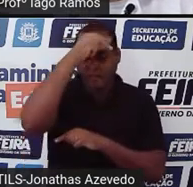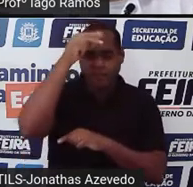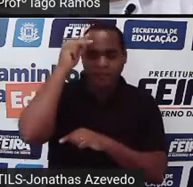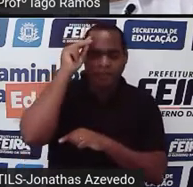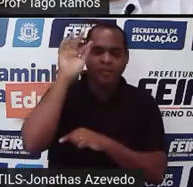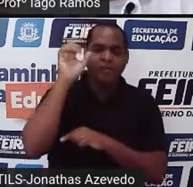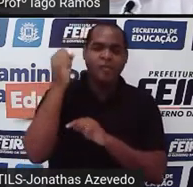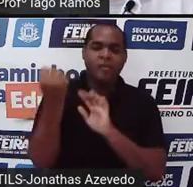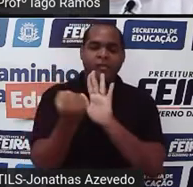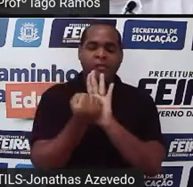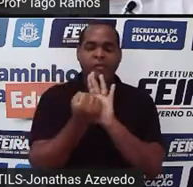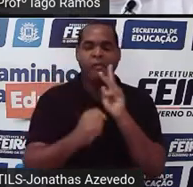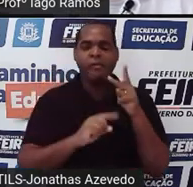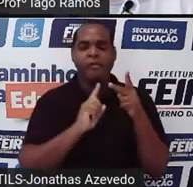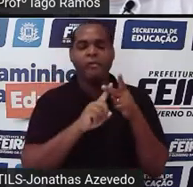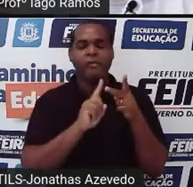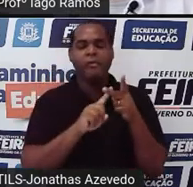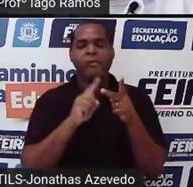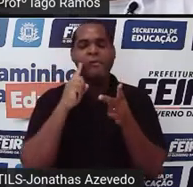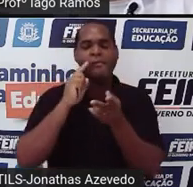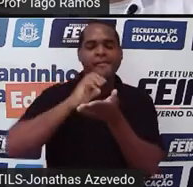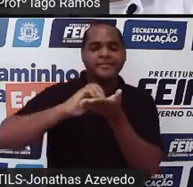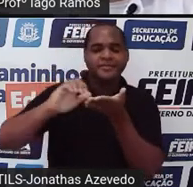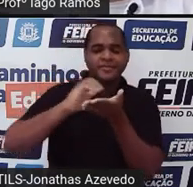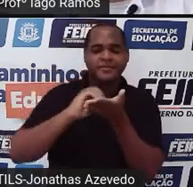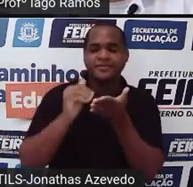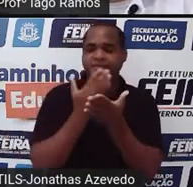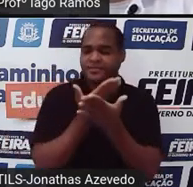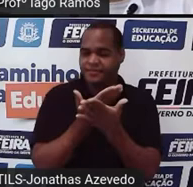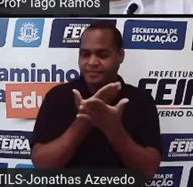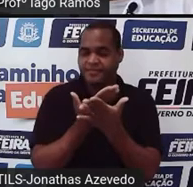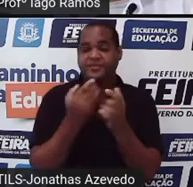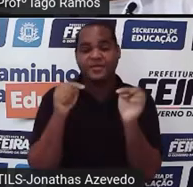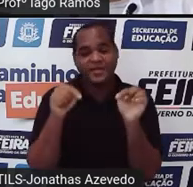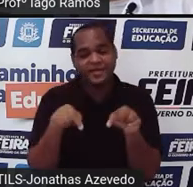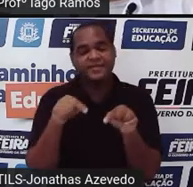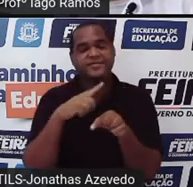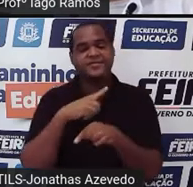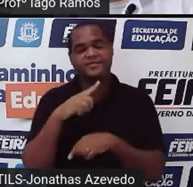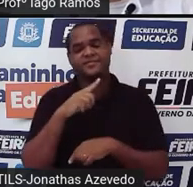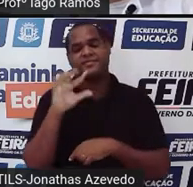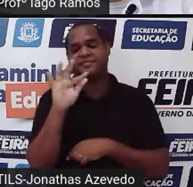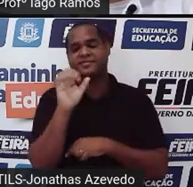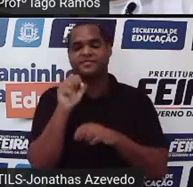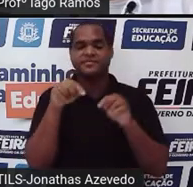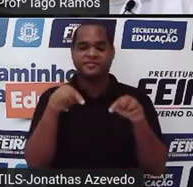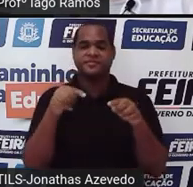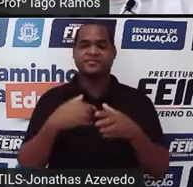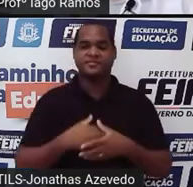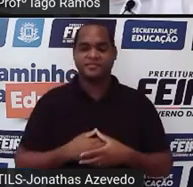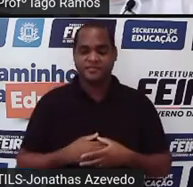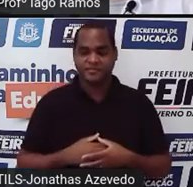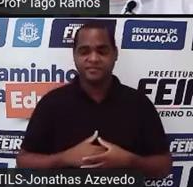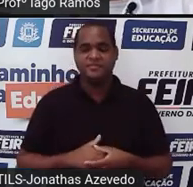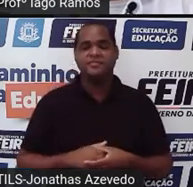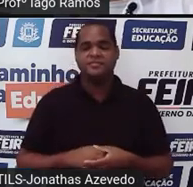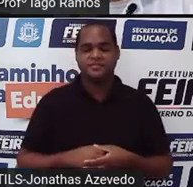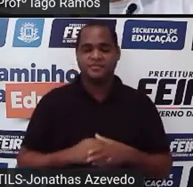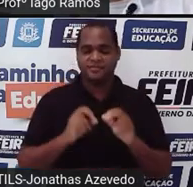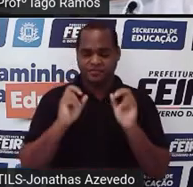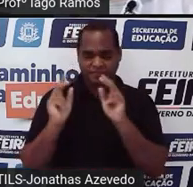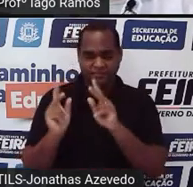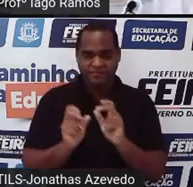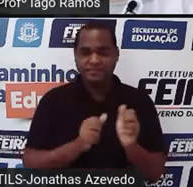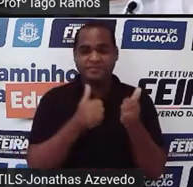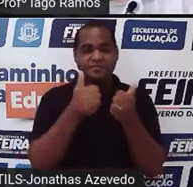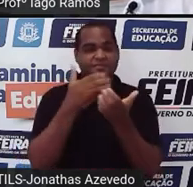prefeitura municipal e da própria Secretaria de Educação aqui da nossa cidade tudo bom tá bom beleza